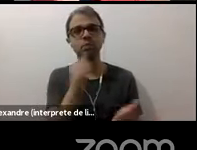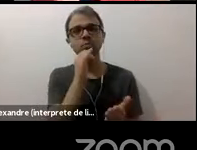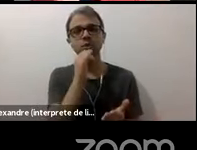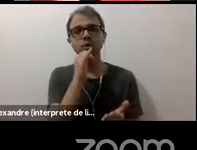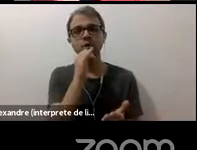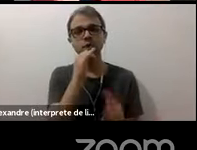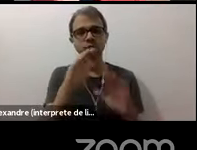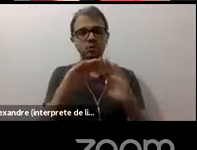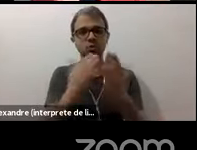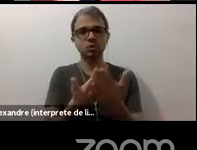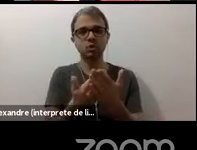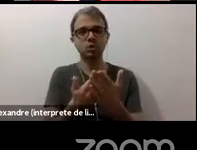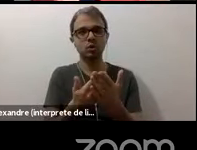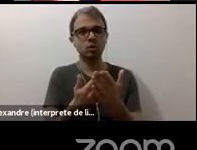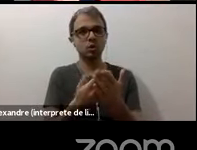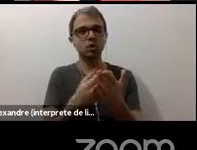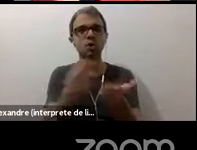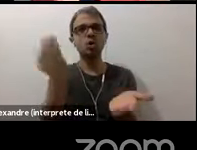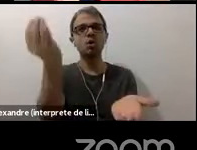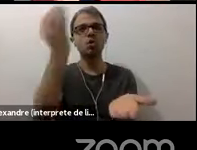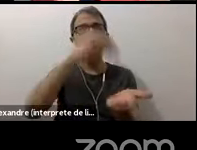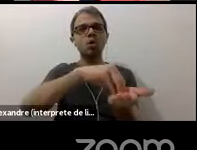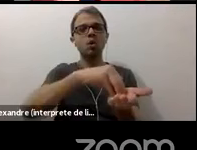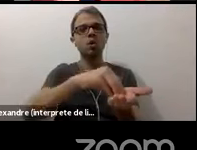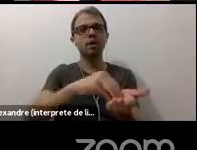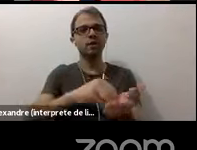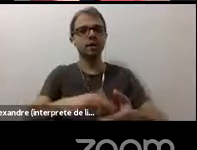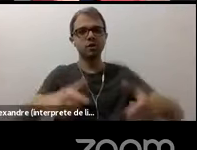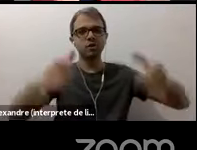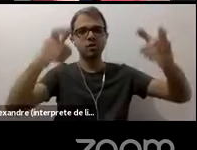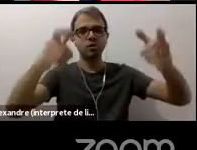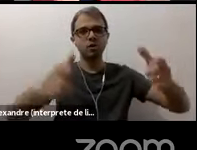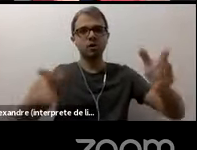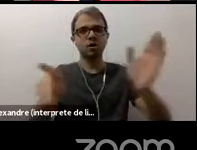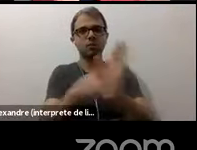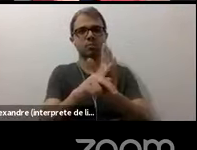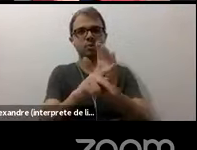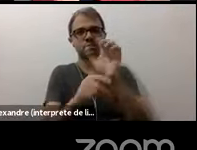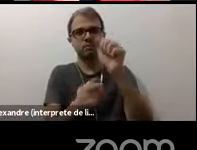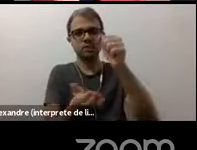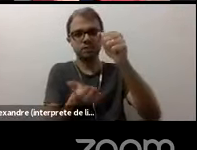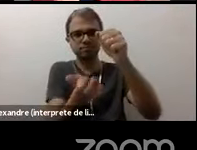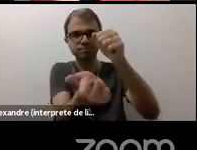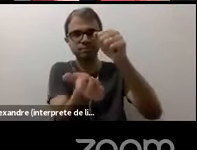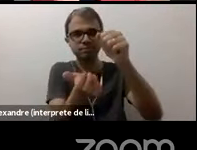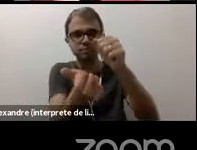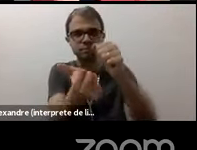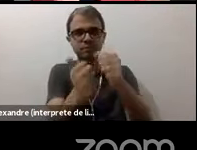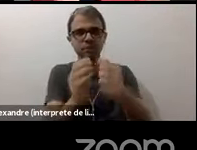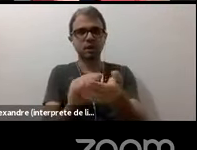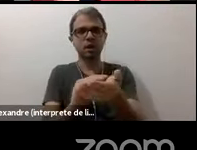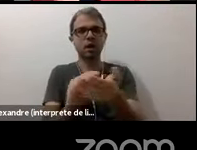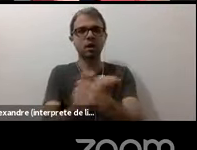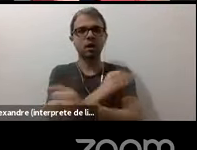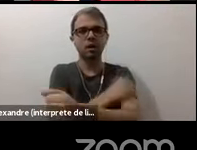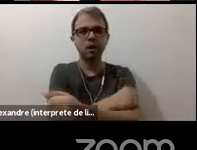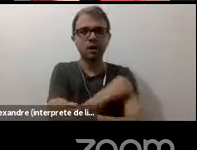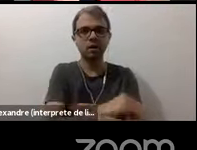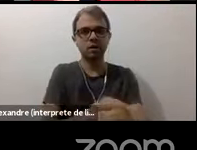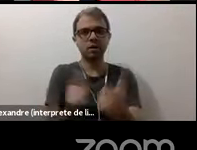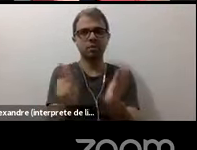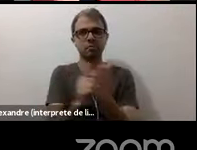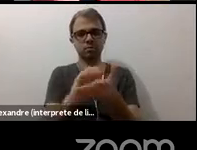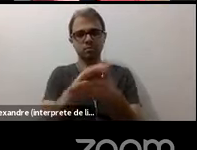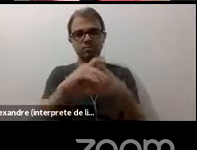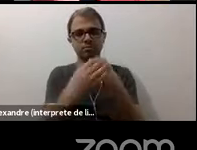que eles possam constantemente estarem fazendo essa higiene necessária para a prevenção, né?